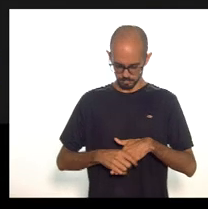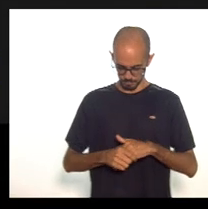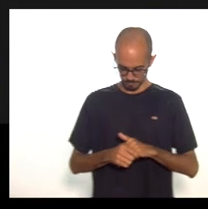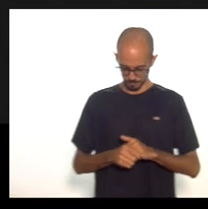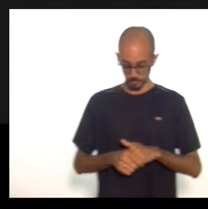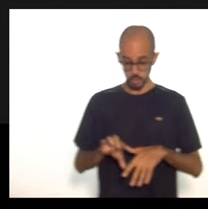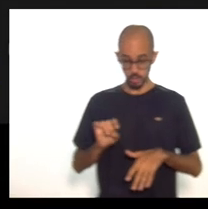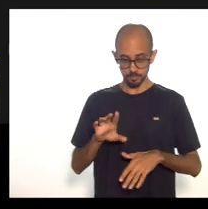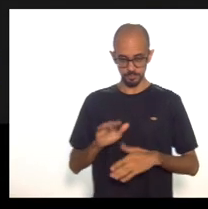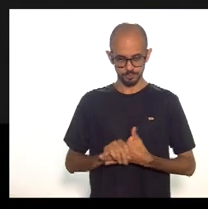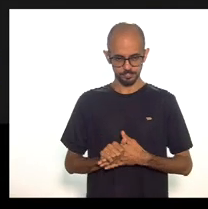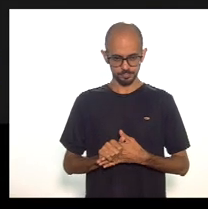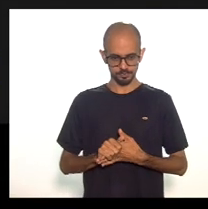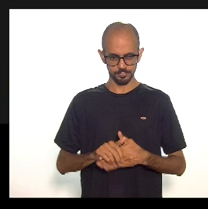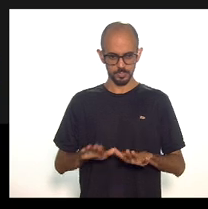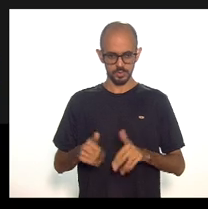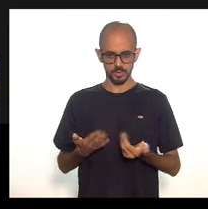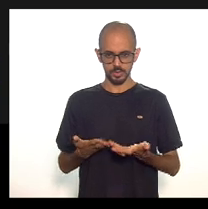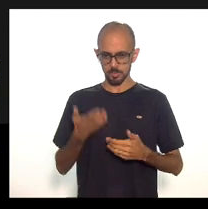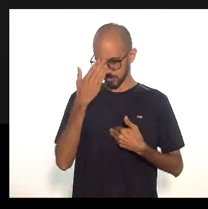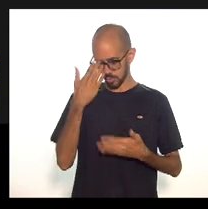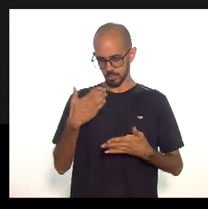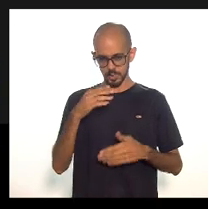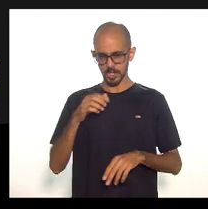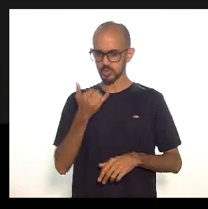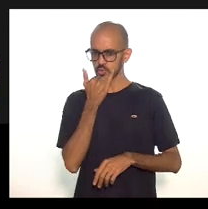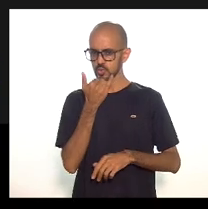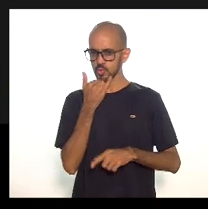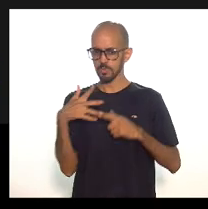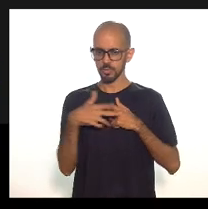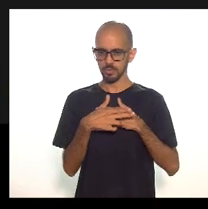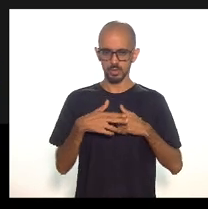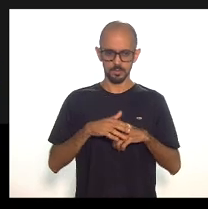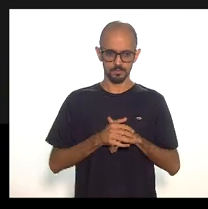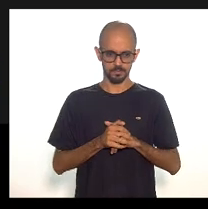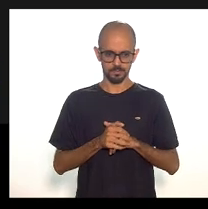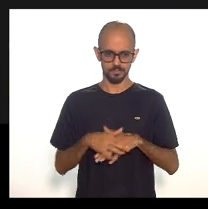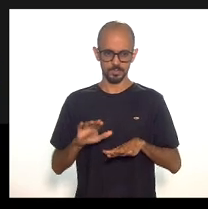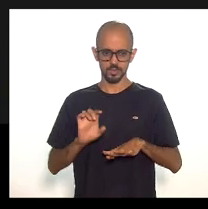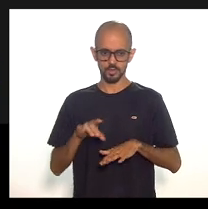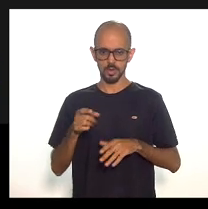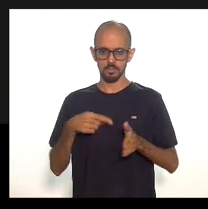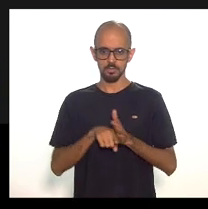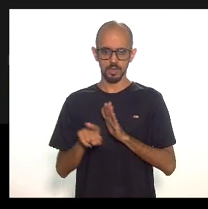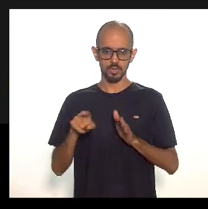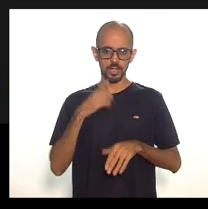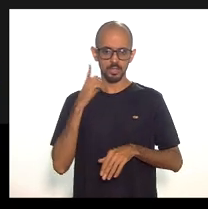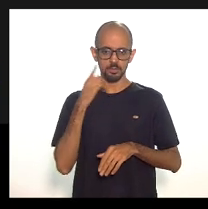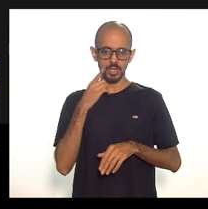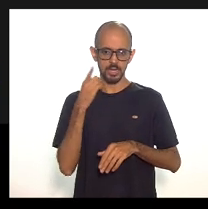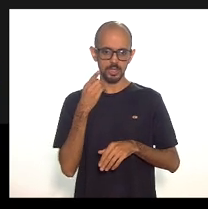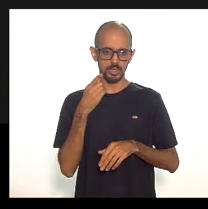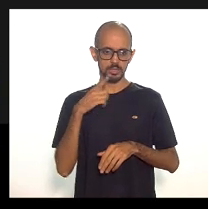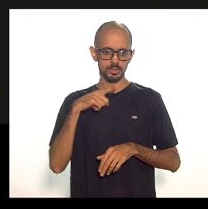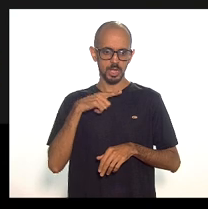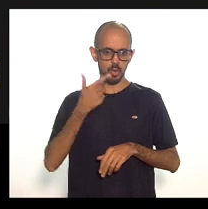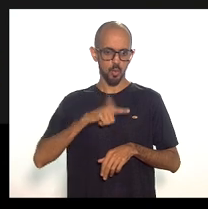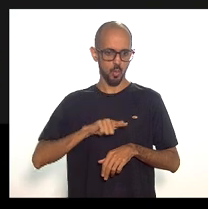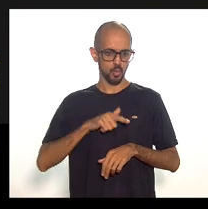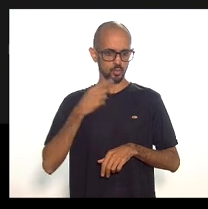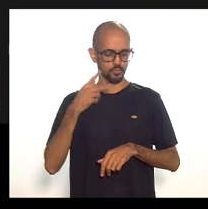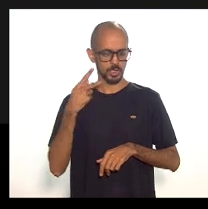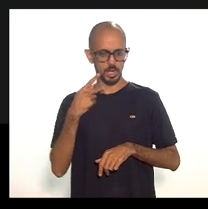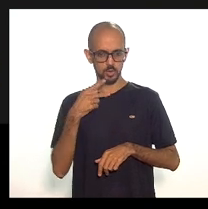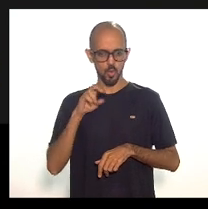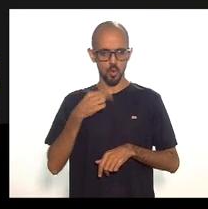É isso. Obrigado, muito obrigado, Bárbara. Desculpa a correria. Falta só perguntar, deputada, se tem algum deputado, algum vereador